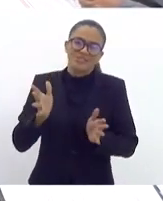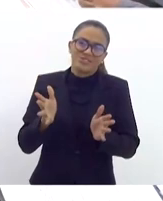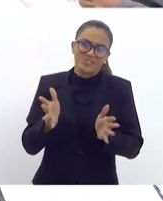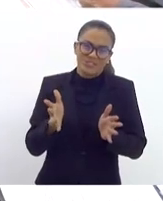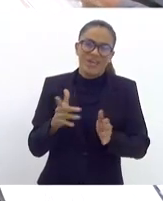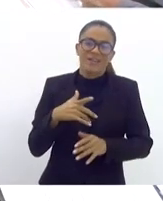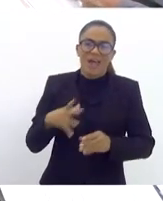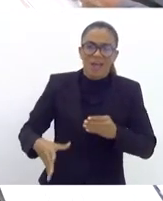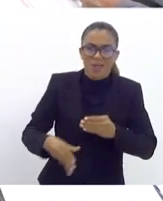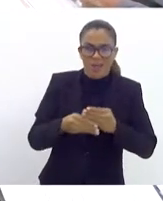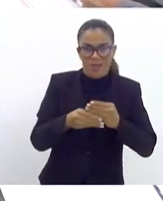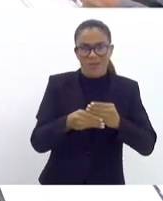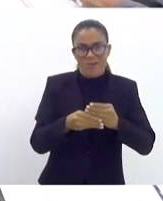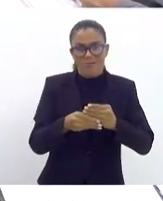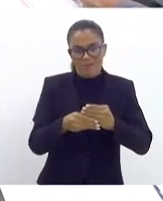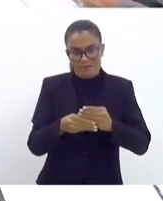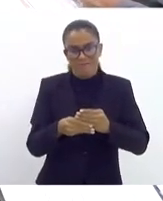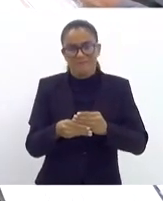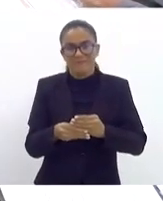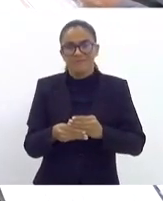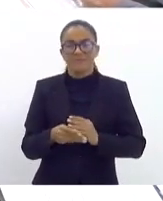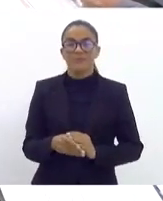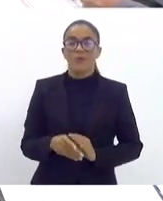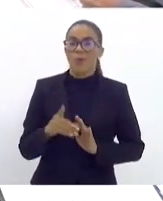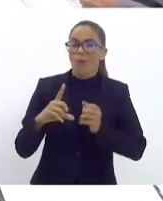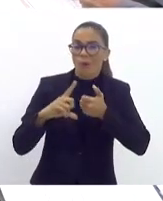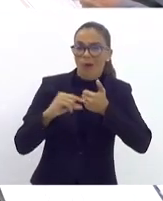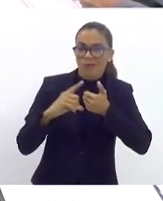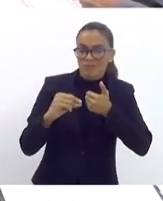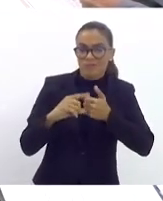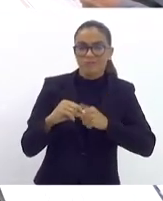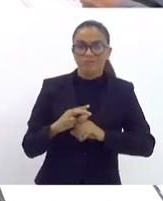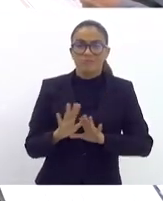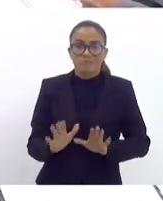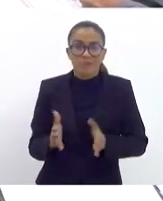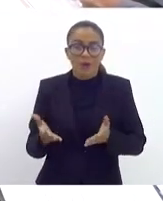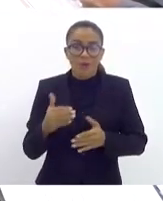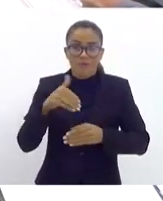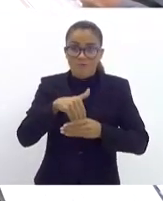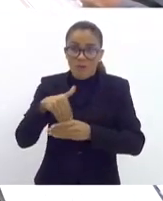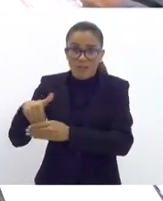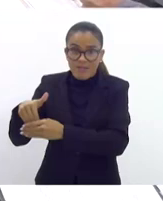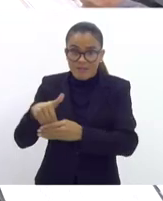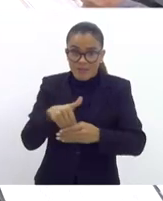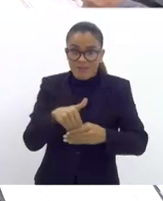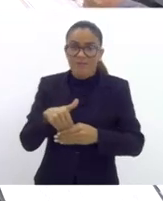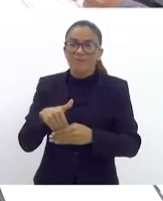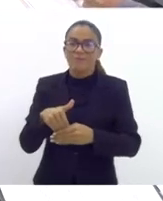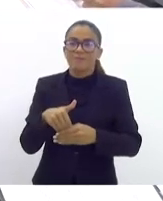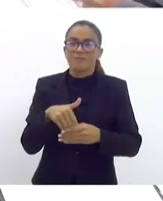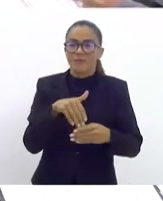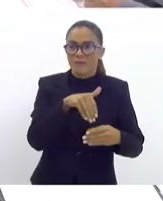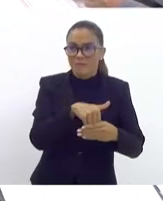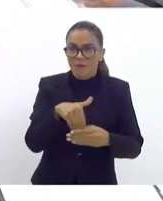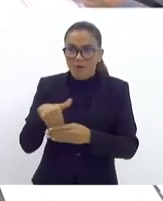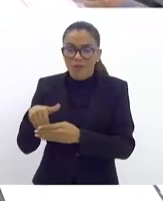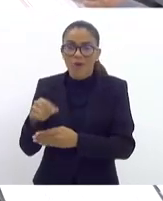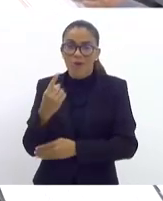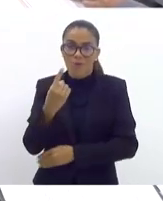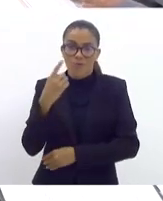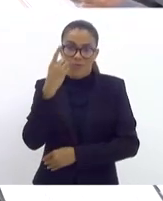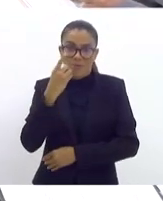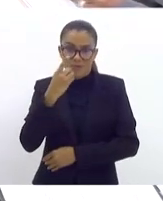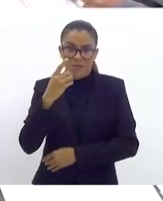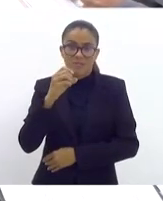incorporada ali a supressão do artigo então em votação é um voto Deputado Dr Serginho